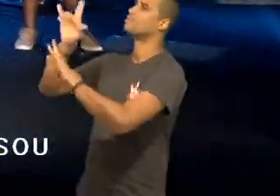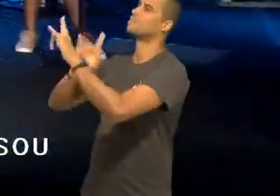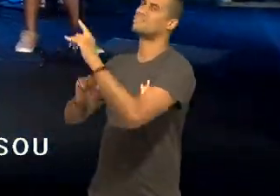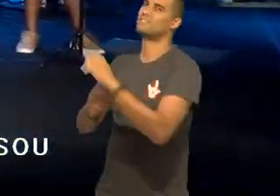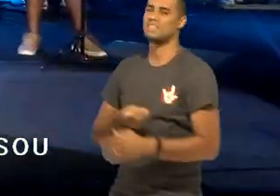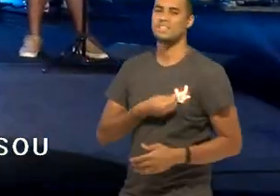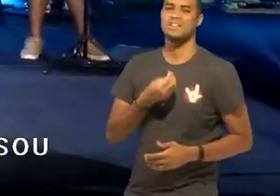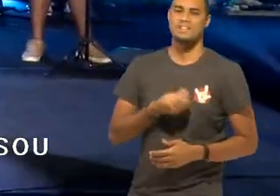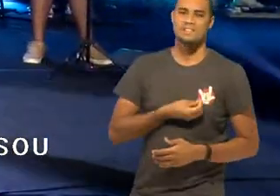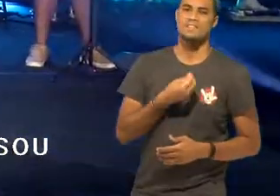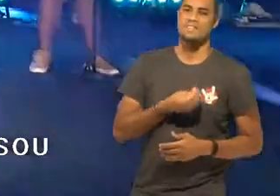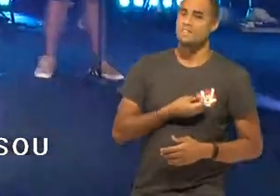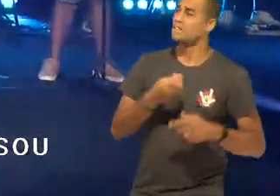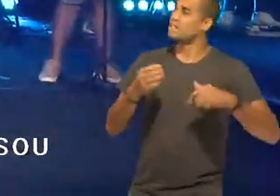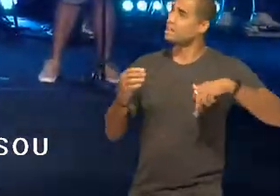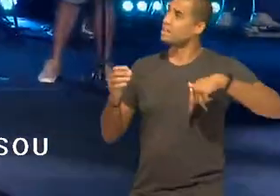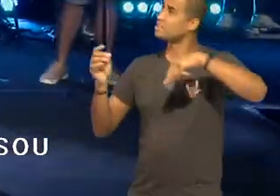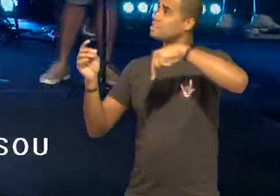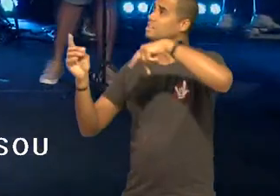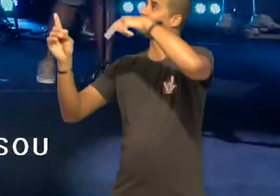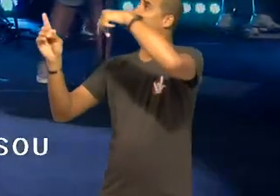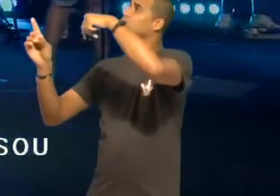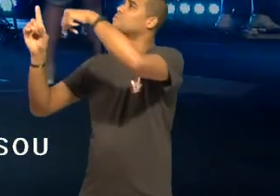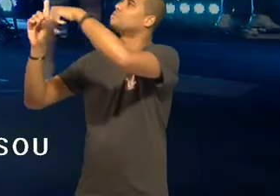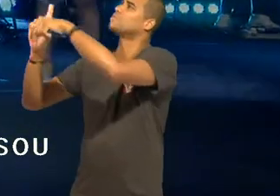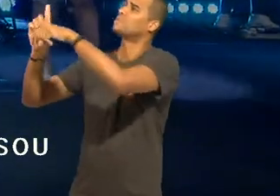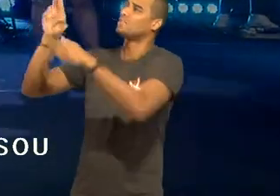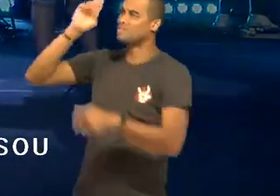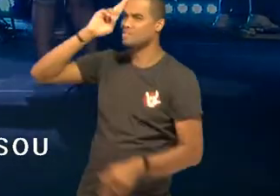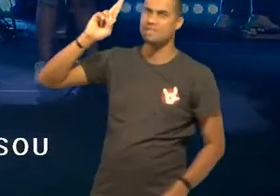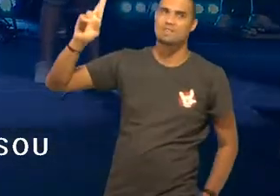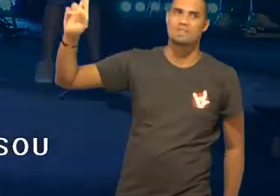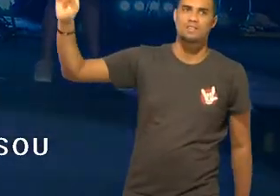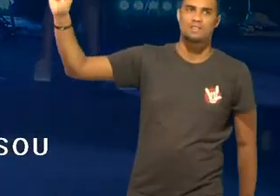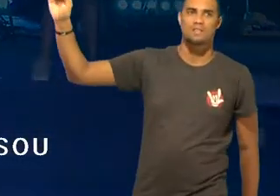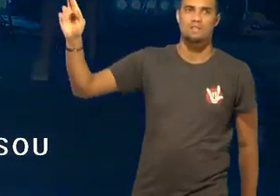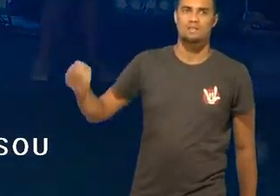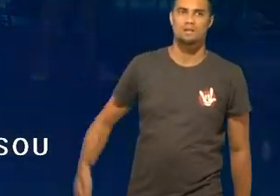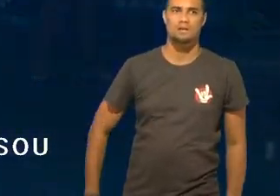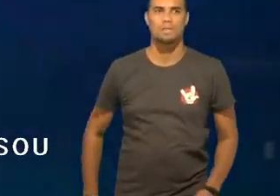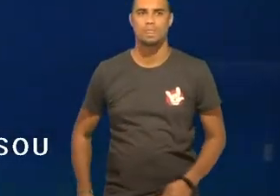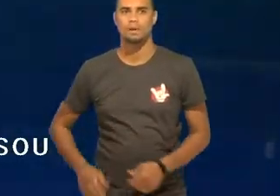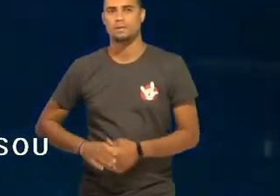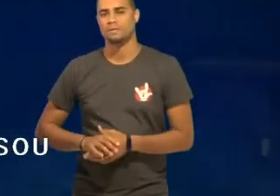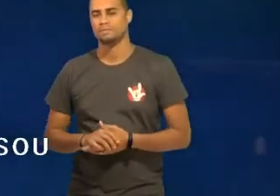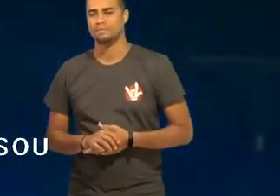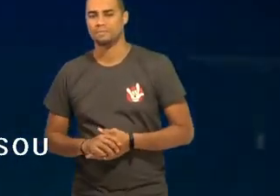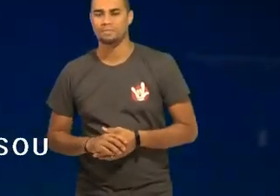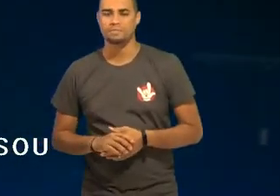A vida é coerente no meu Senhor.